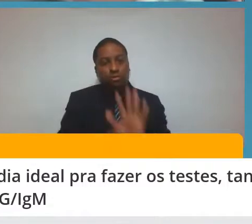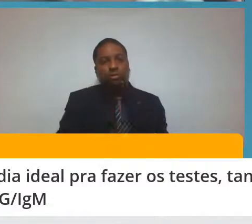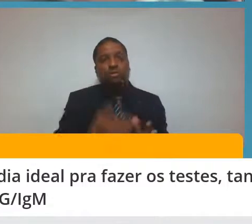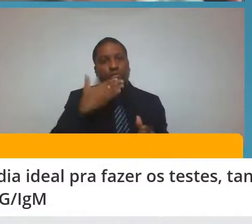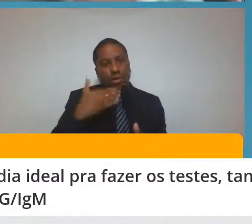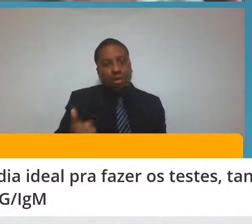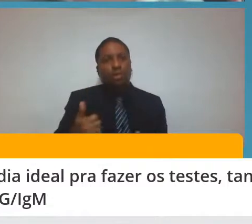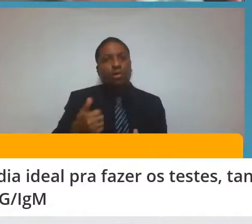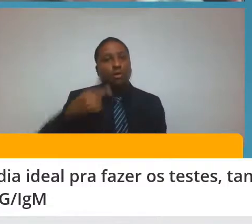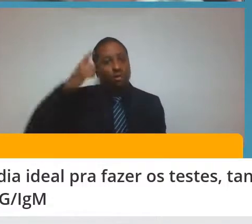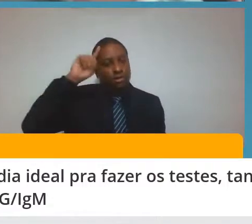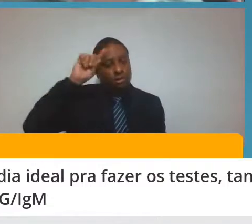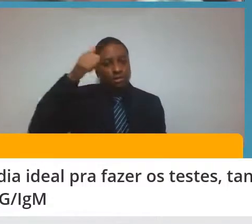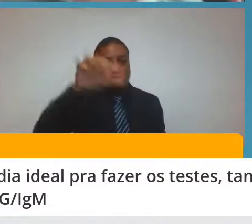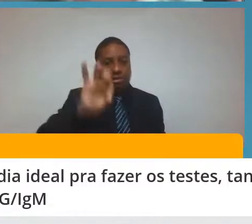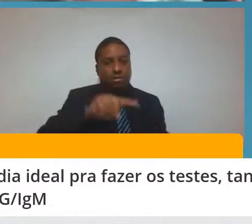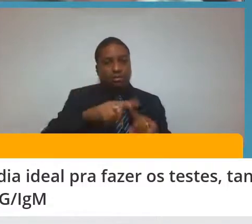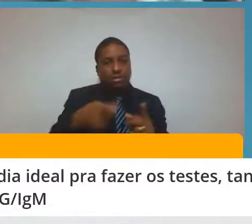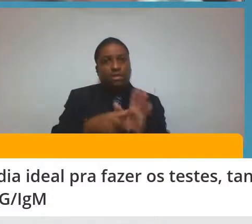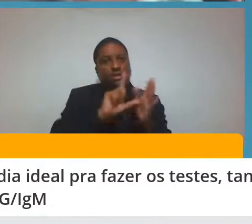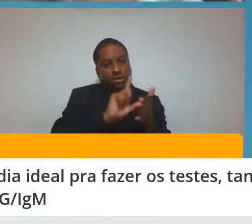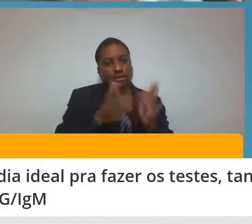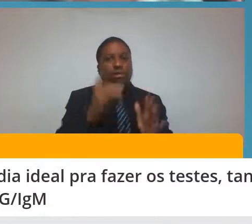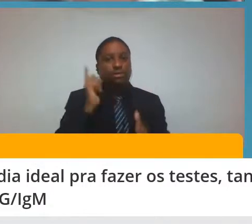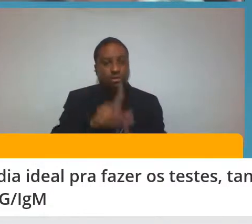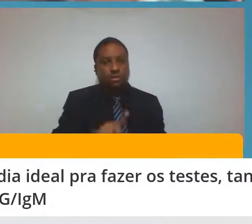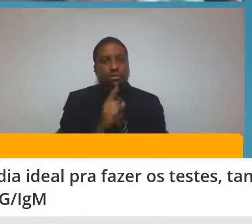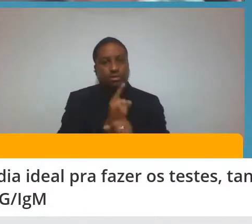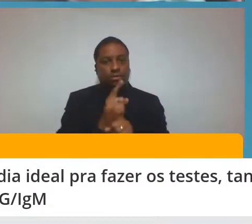foram detectados por muitos testes.